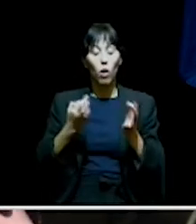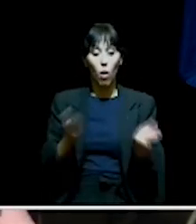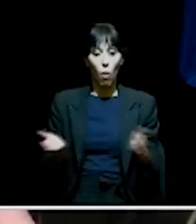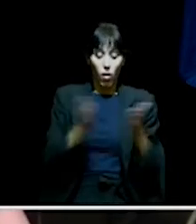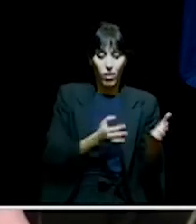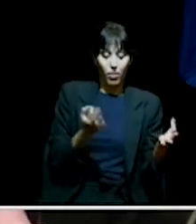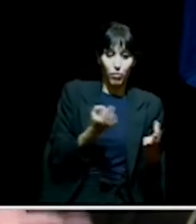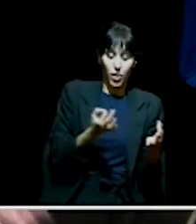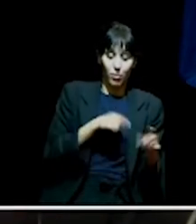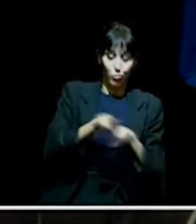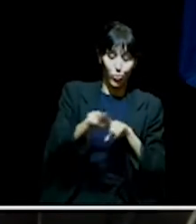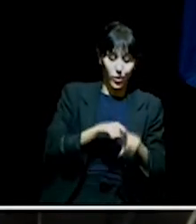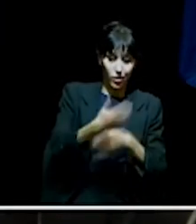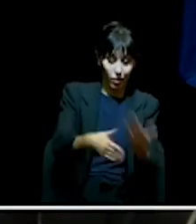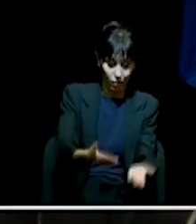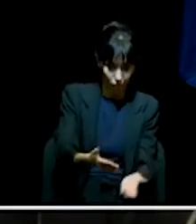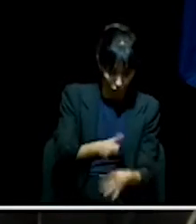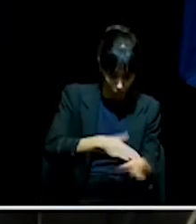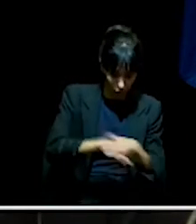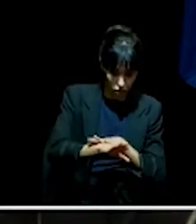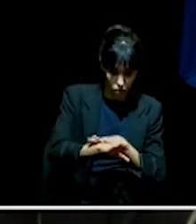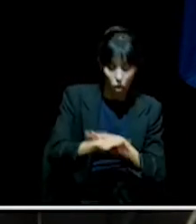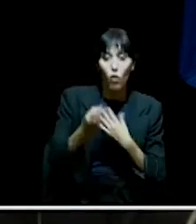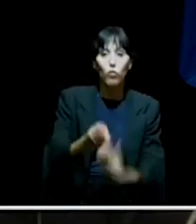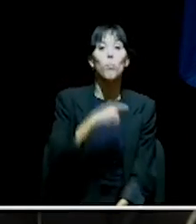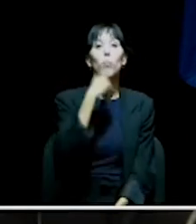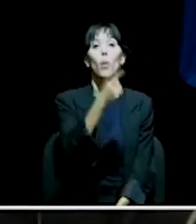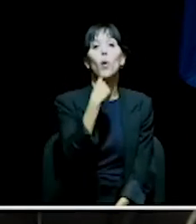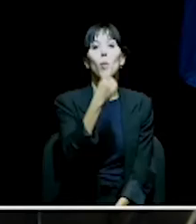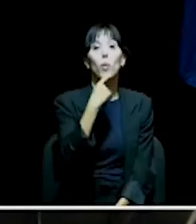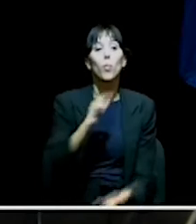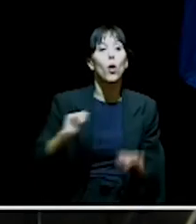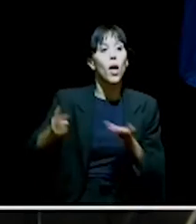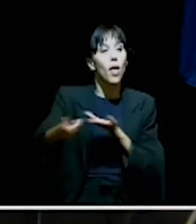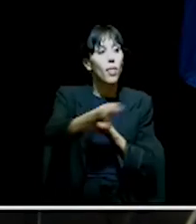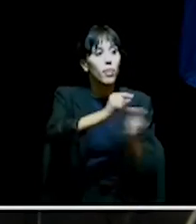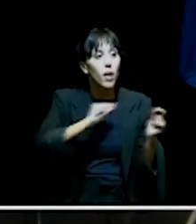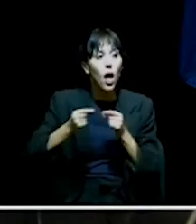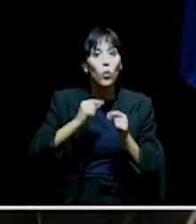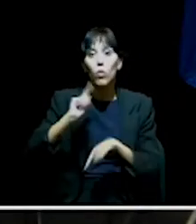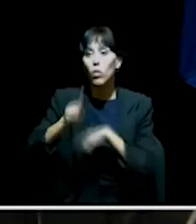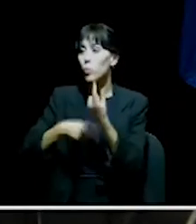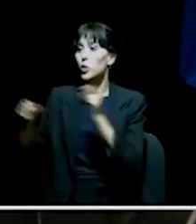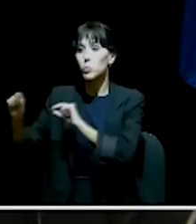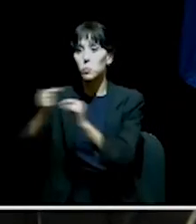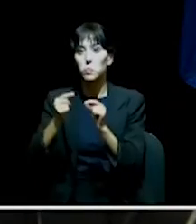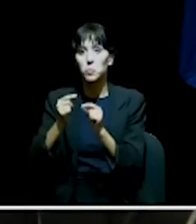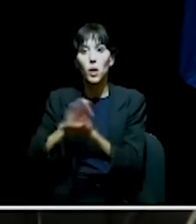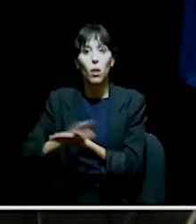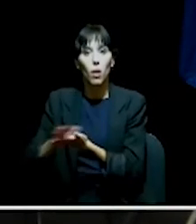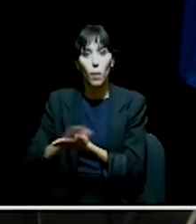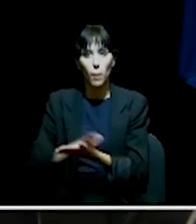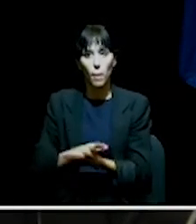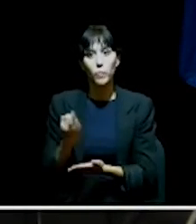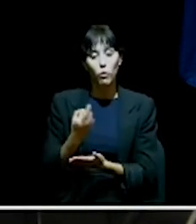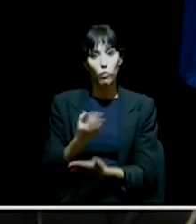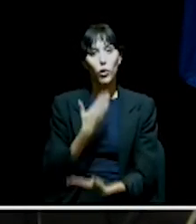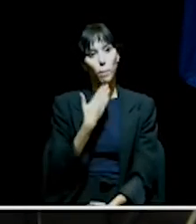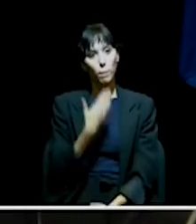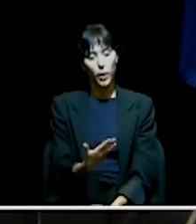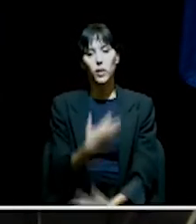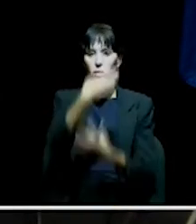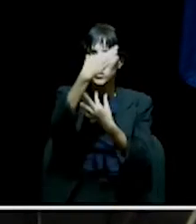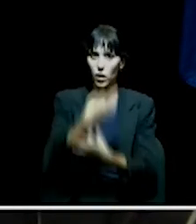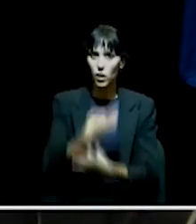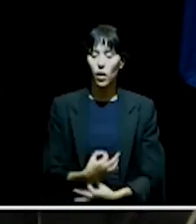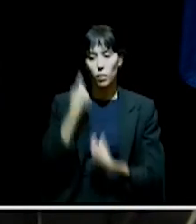depois, na verdade, se faz política. Ou por um apregoar do diálogo, ao mesmo tempo que depois não se dialoga. Por um apelo à seriedade e